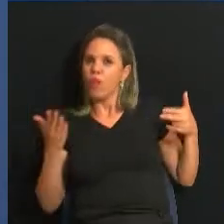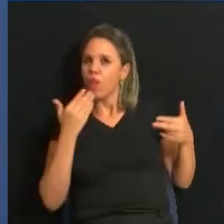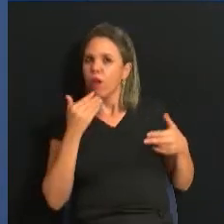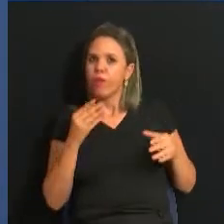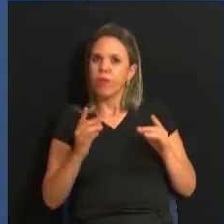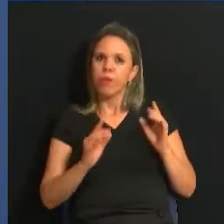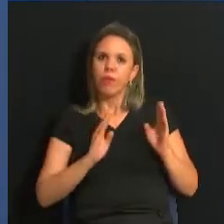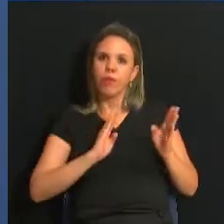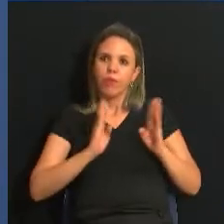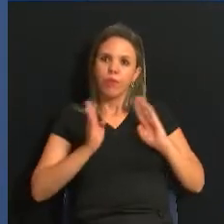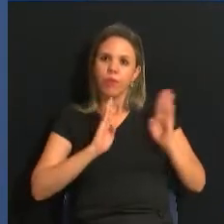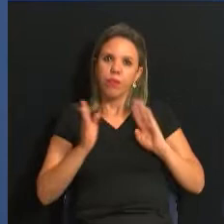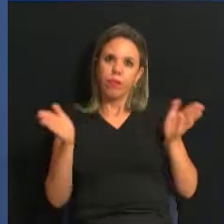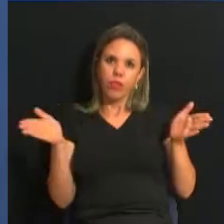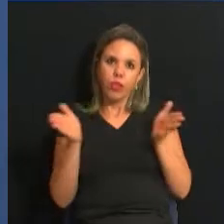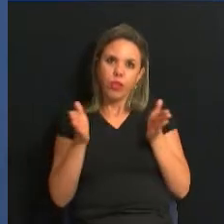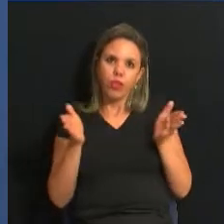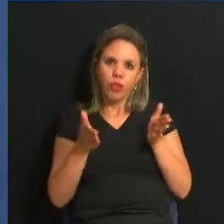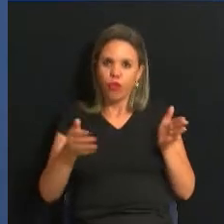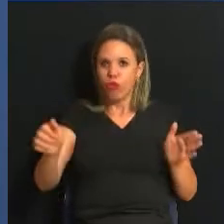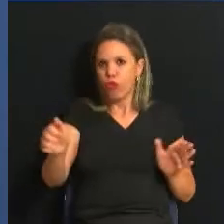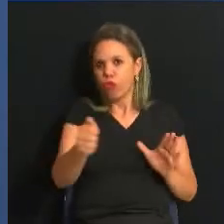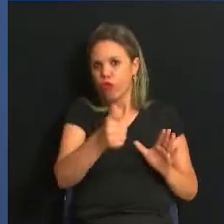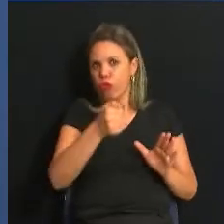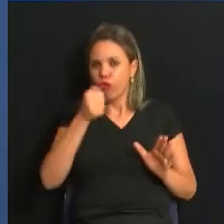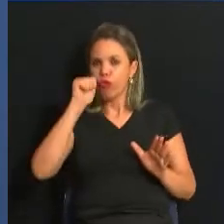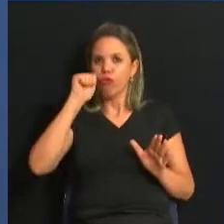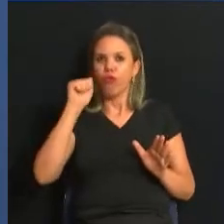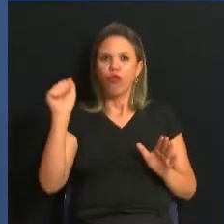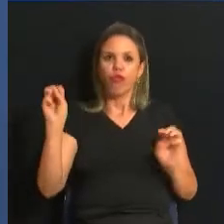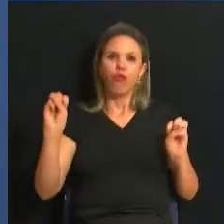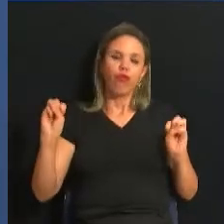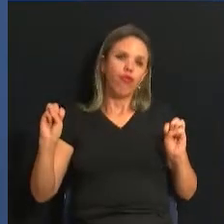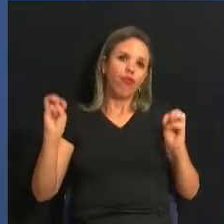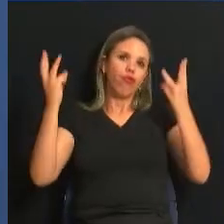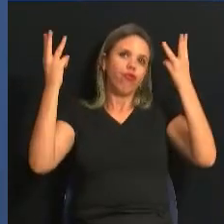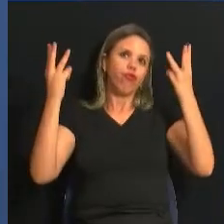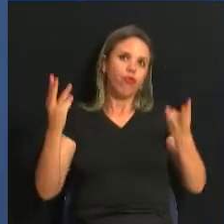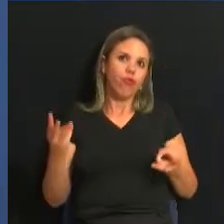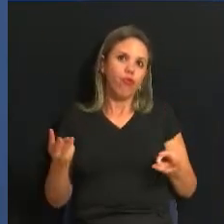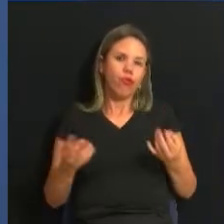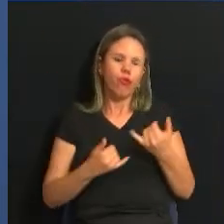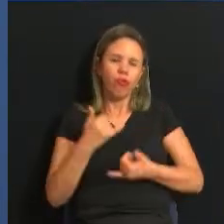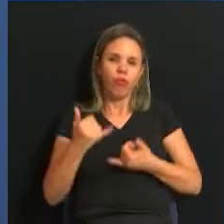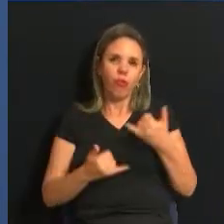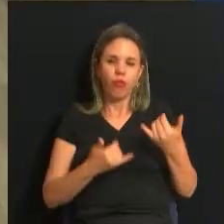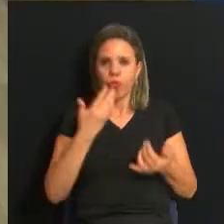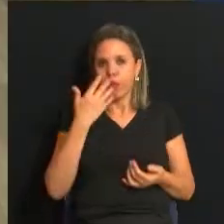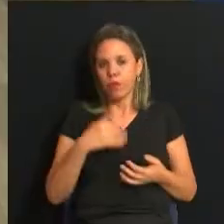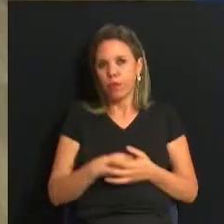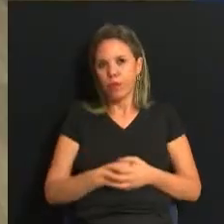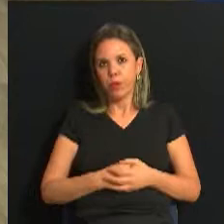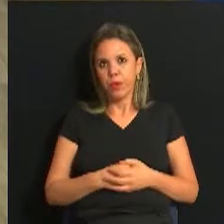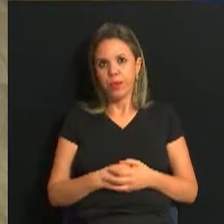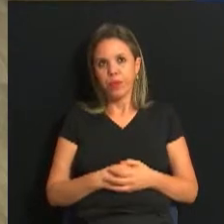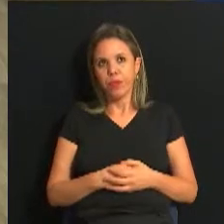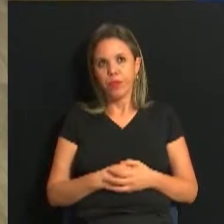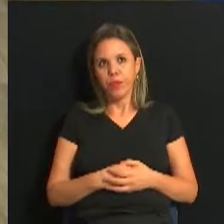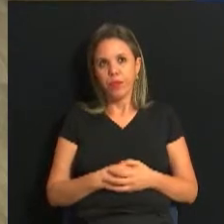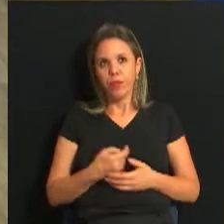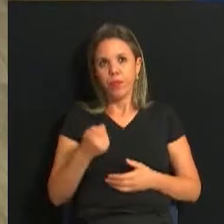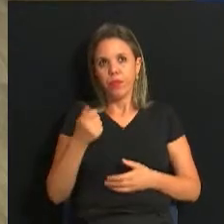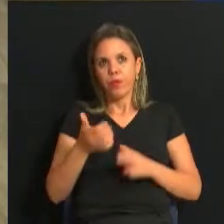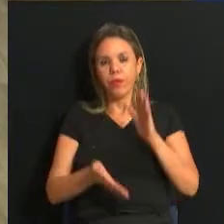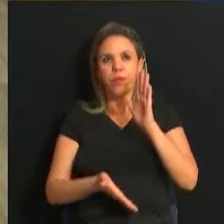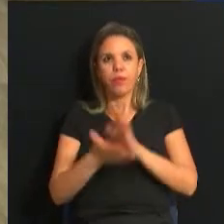estarão no local, shopping artesanal, shows e até atividades também, brinquedos para as crianças. Já estava quase saindo daqui